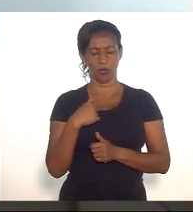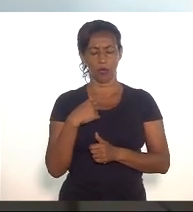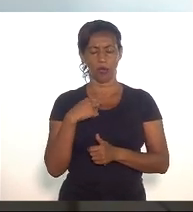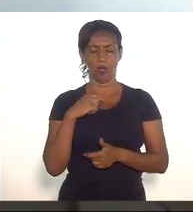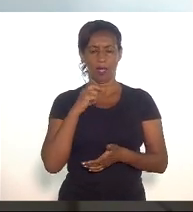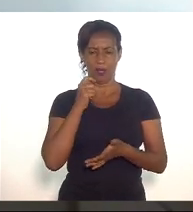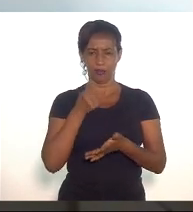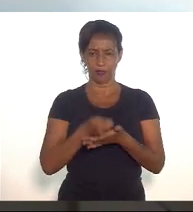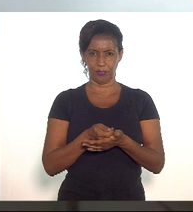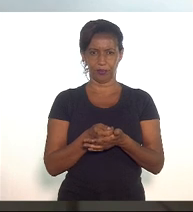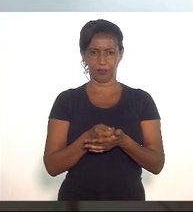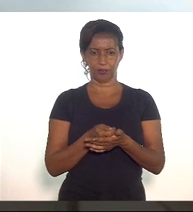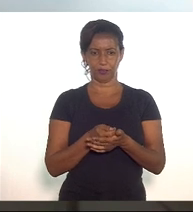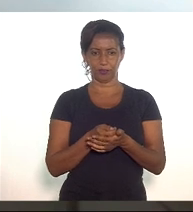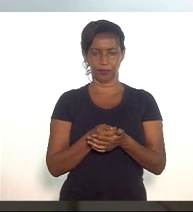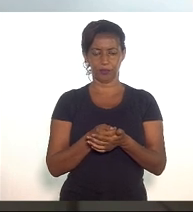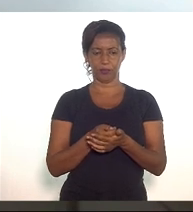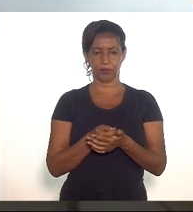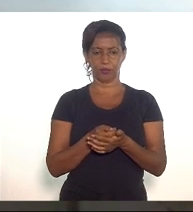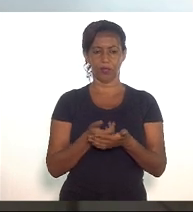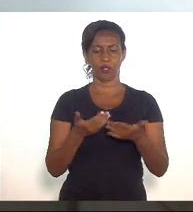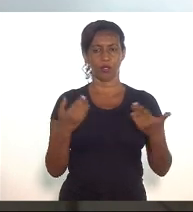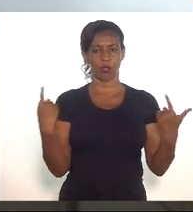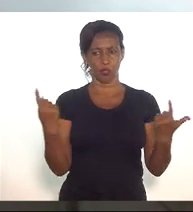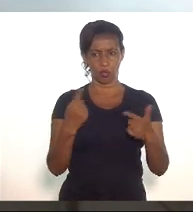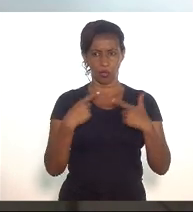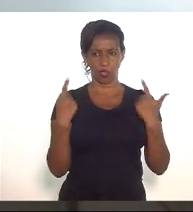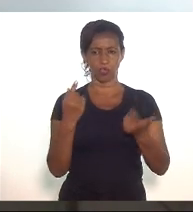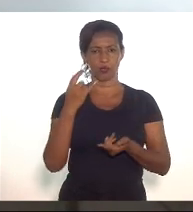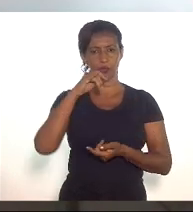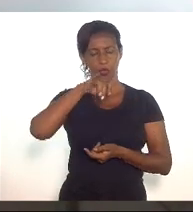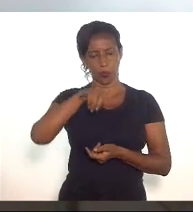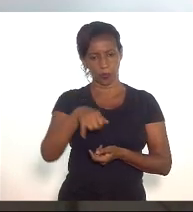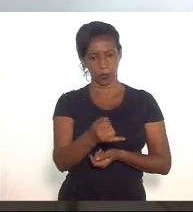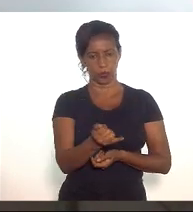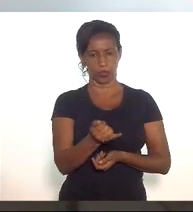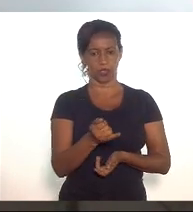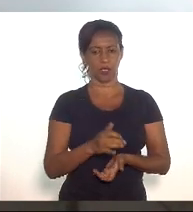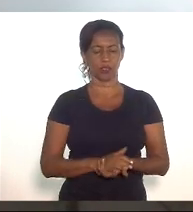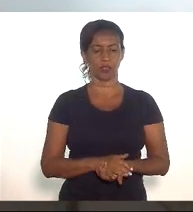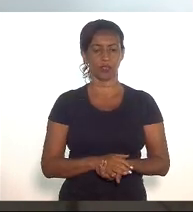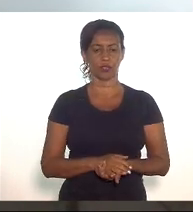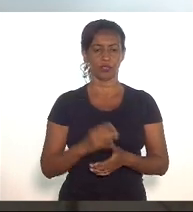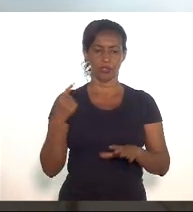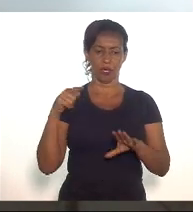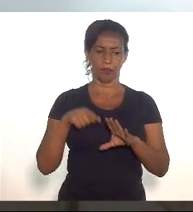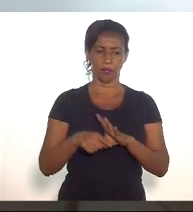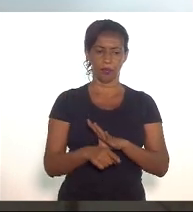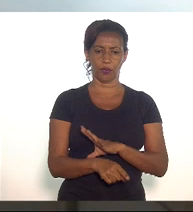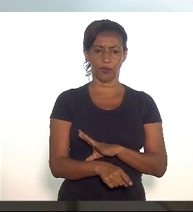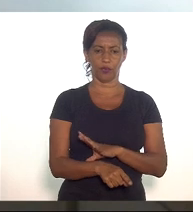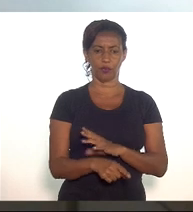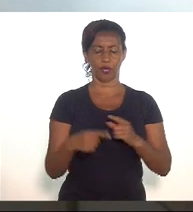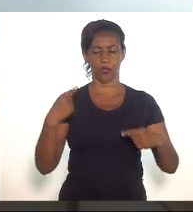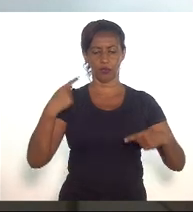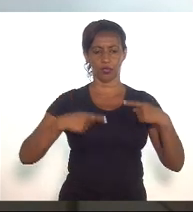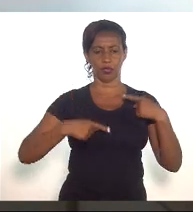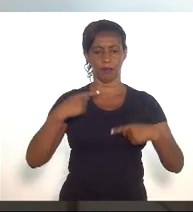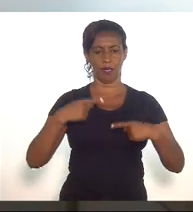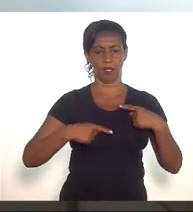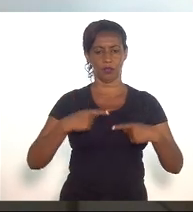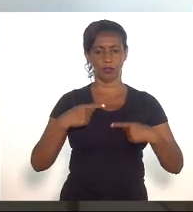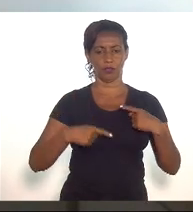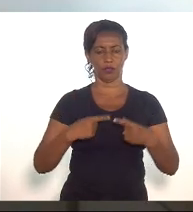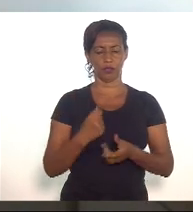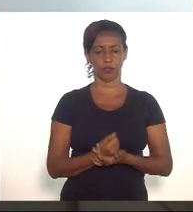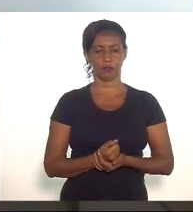Excelência que nós vamos ter oportunidade de aprofundar esses debates,